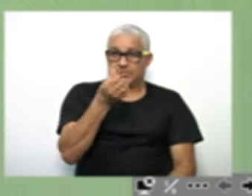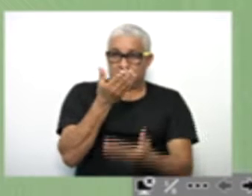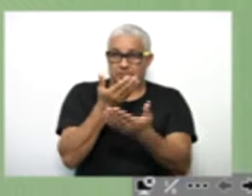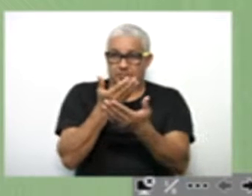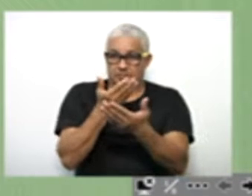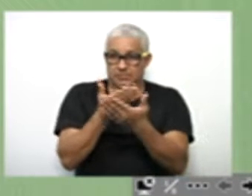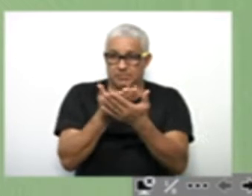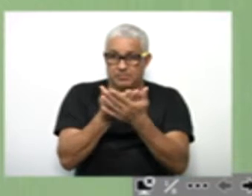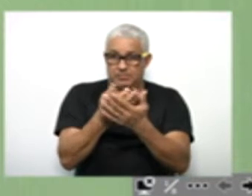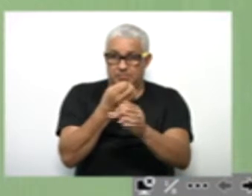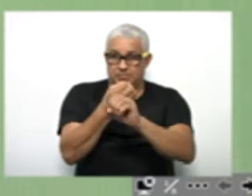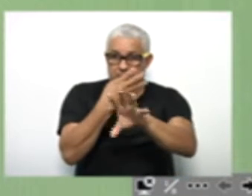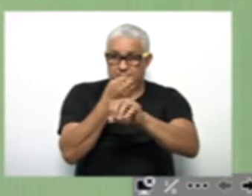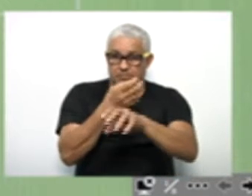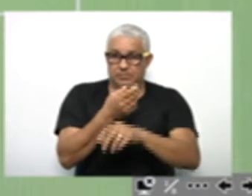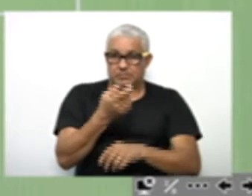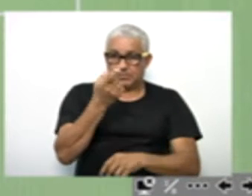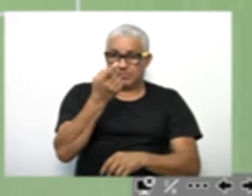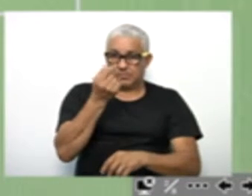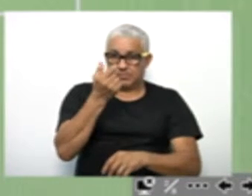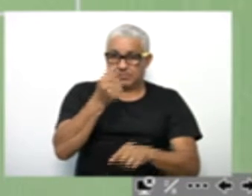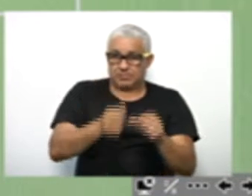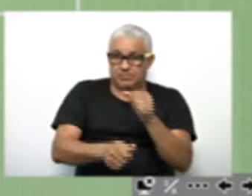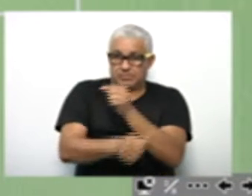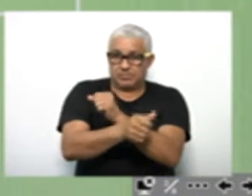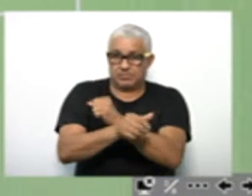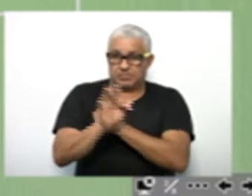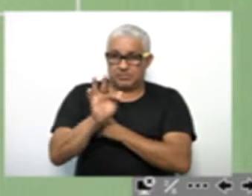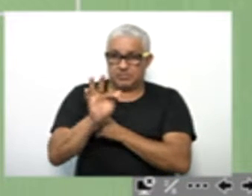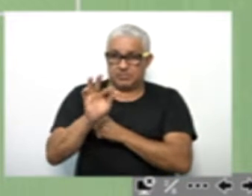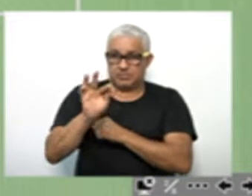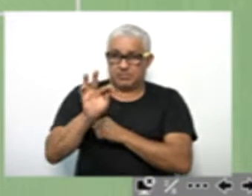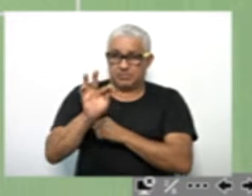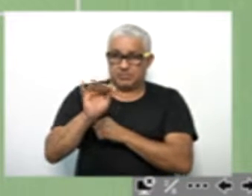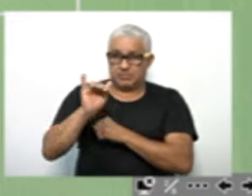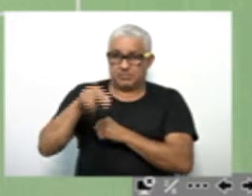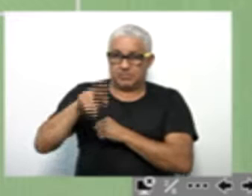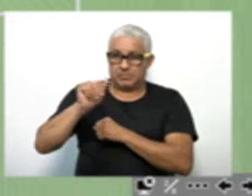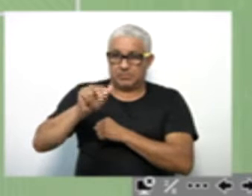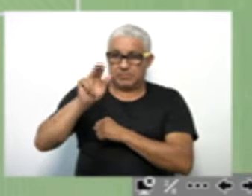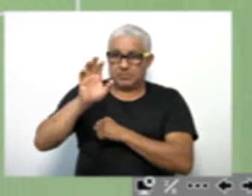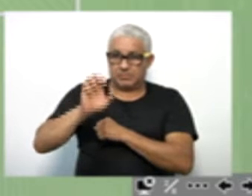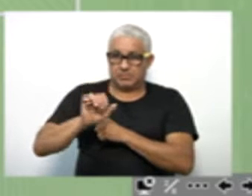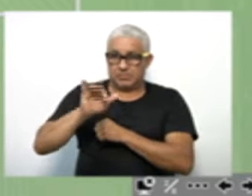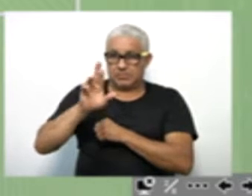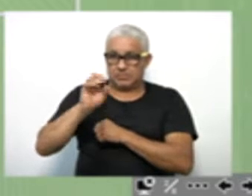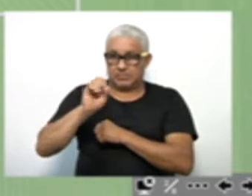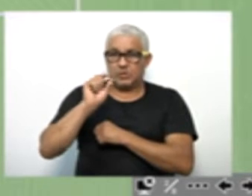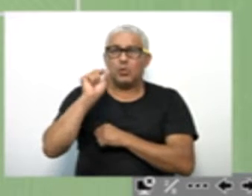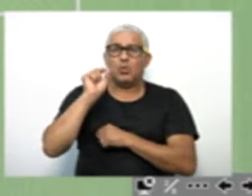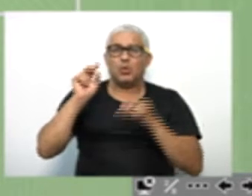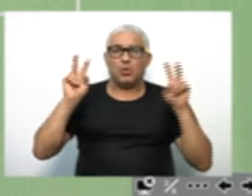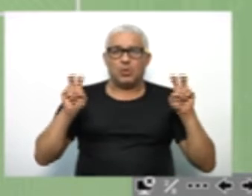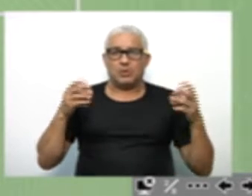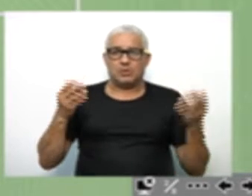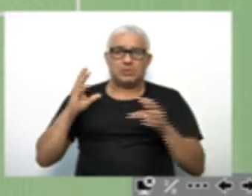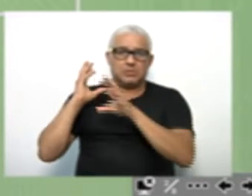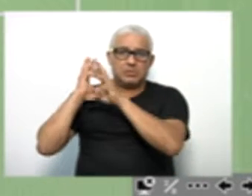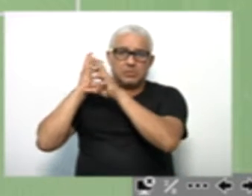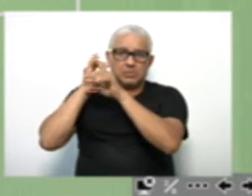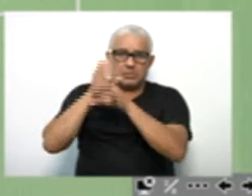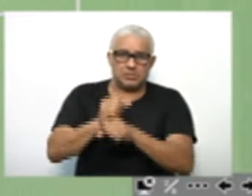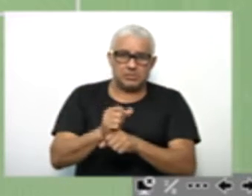de investimentos financeiros. A agenda da nossa aula de hoje. O que a gente vai tratar hoje? A gente vai fazer a revisão